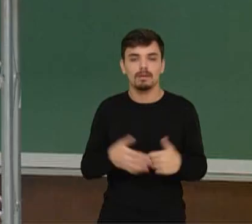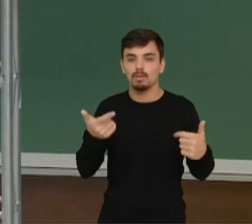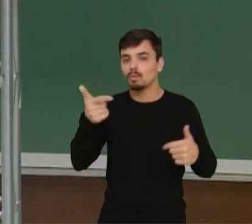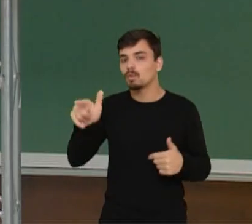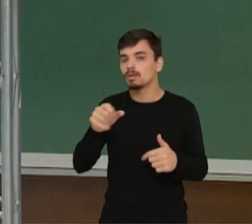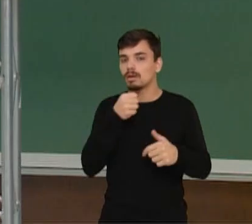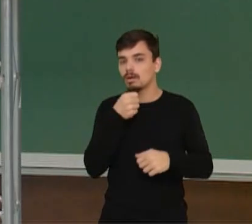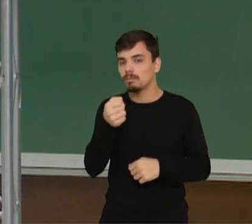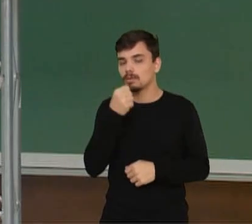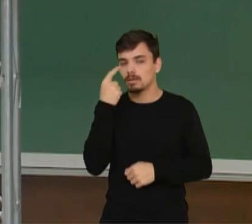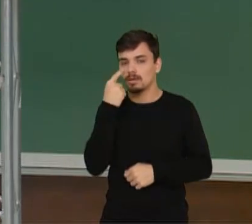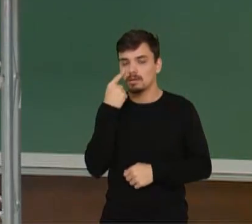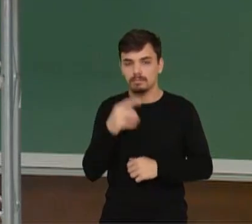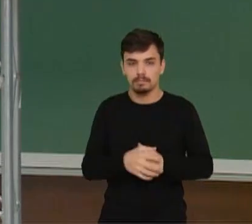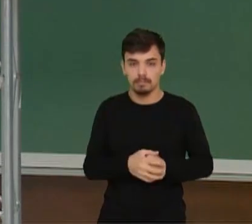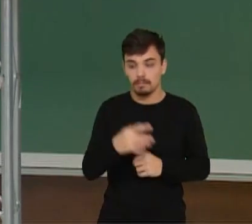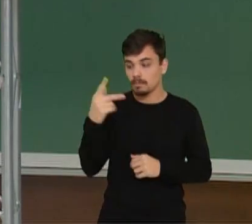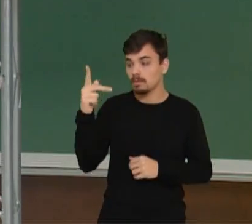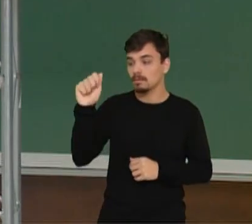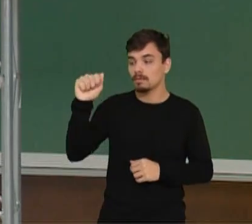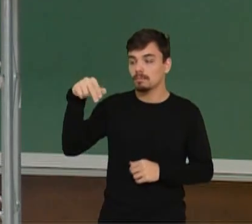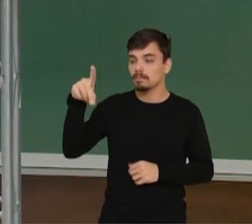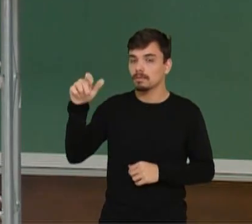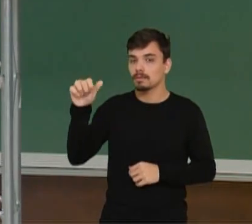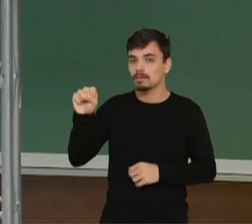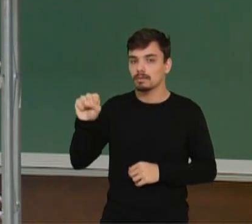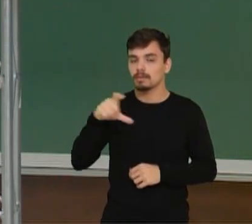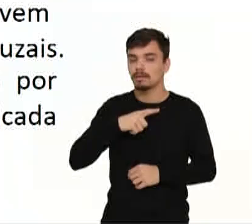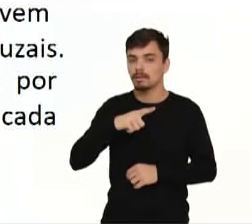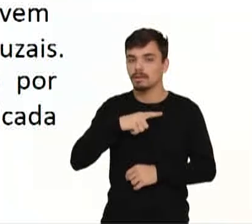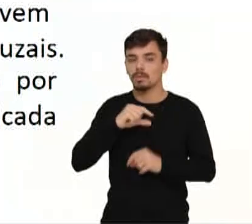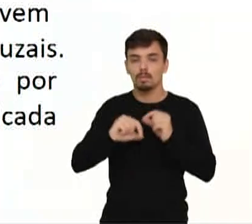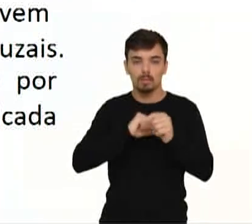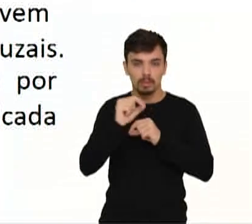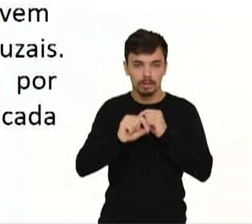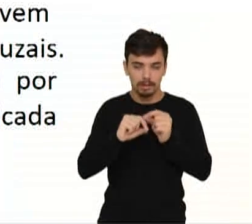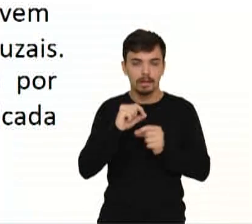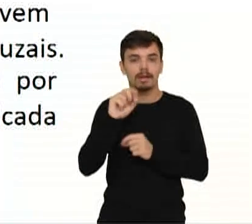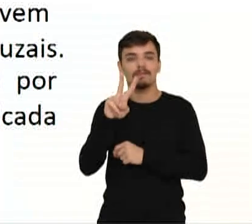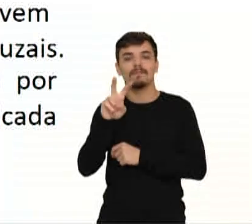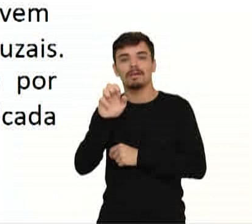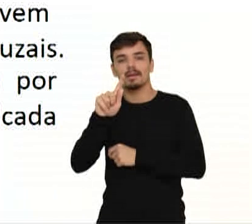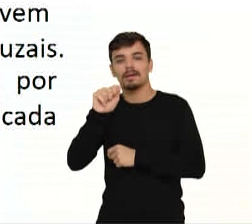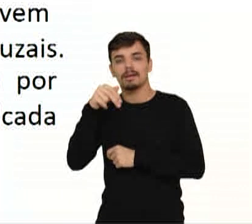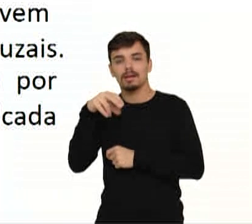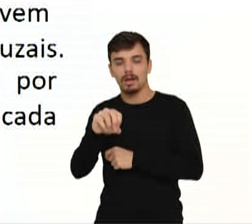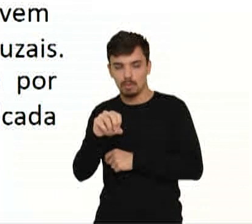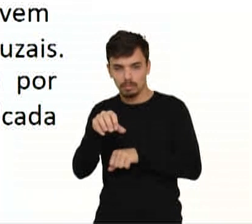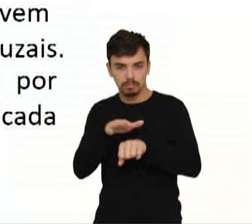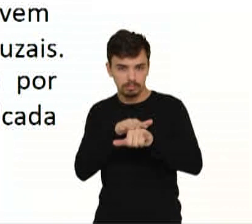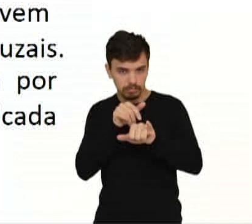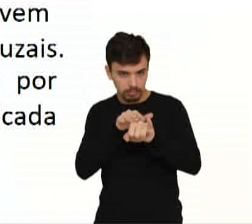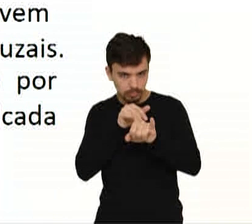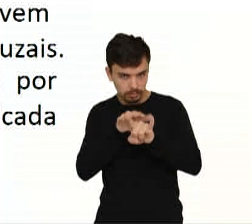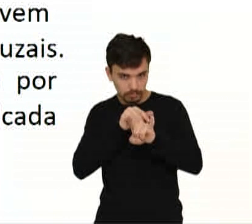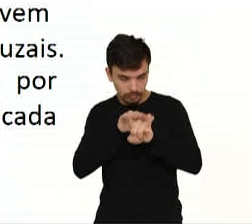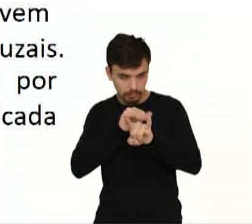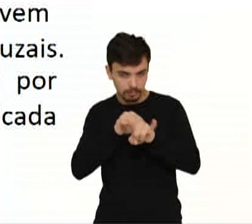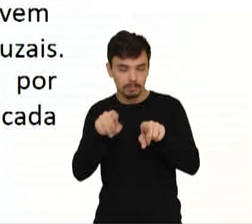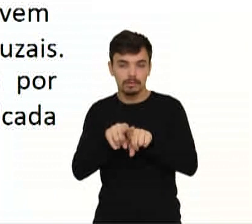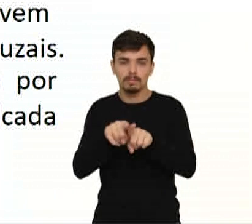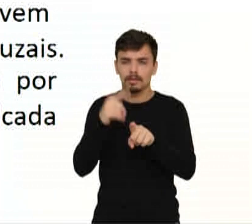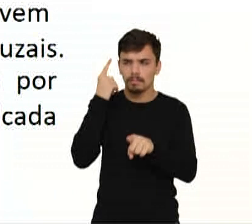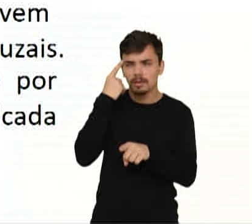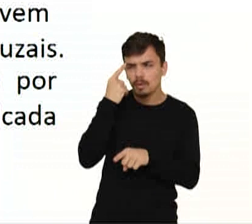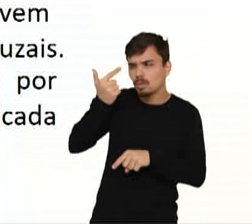pra gente. Pandas podem ter traído o movimento vegano. Novo estudo sugere, até outro dia, em termos